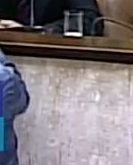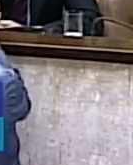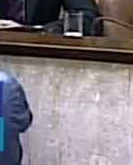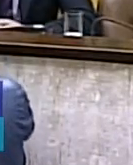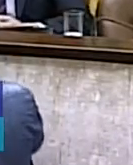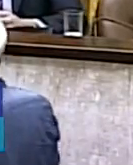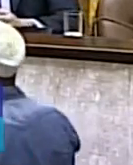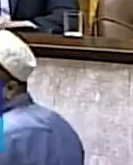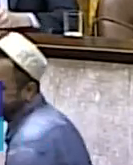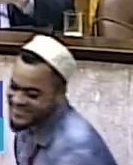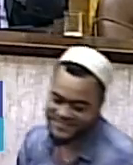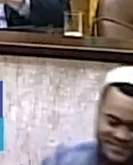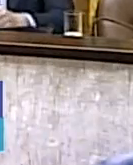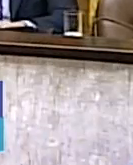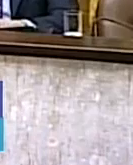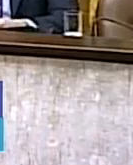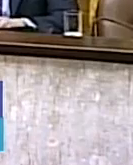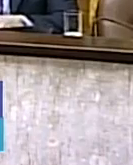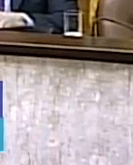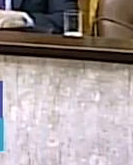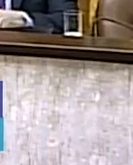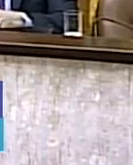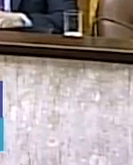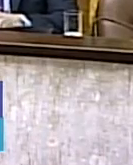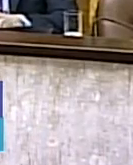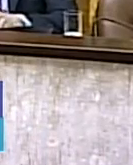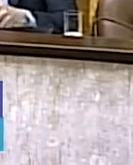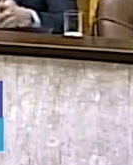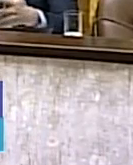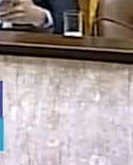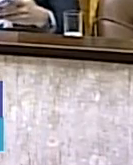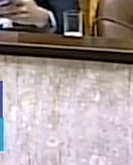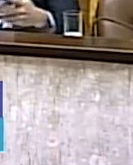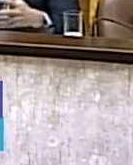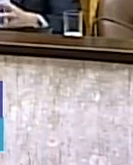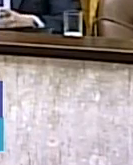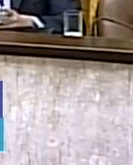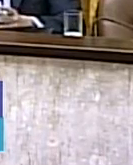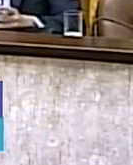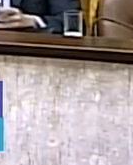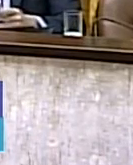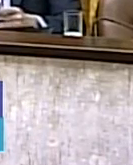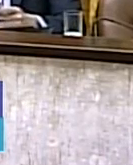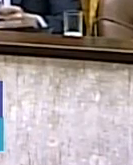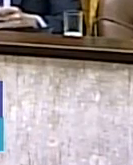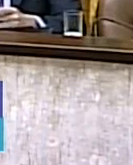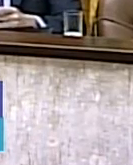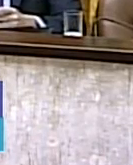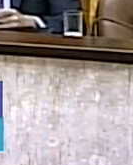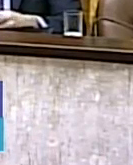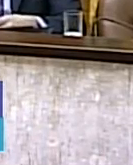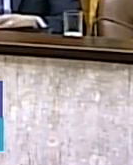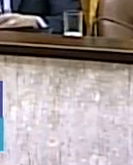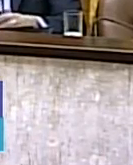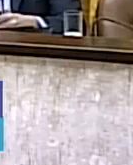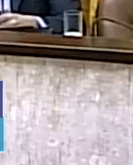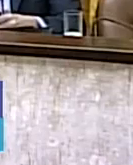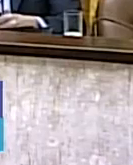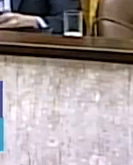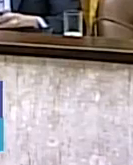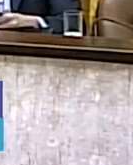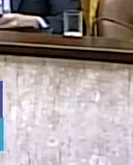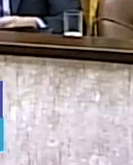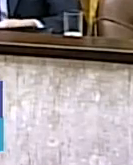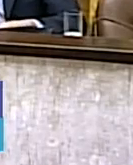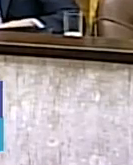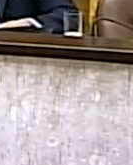todos brilhante apresentação aqui feita e vou alguns detalhes eu acho que quando se discute violência